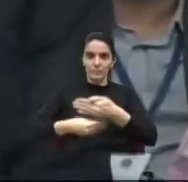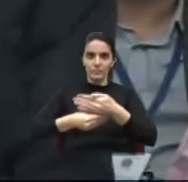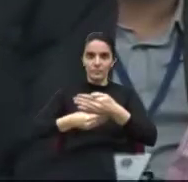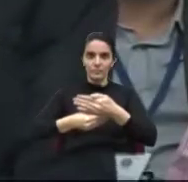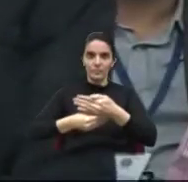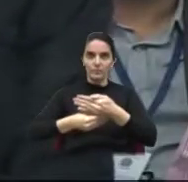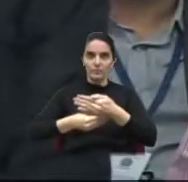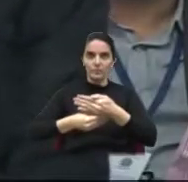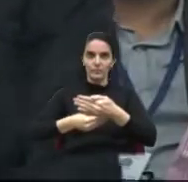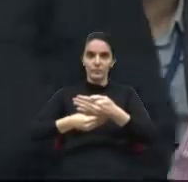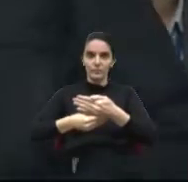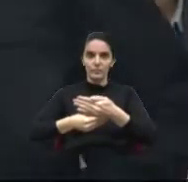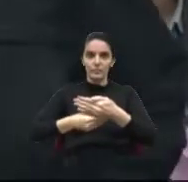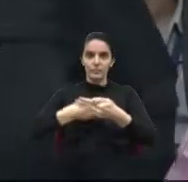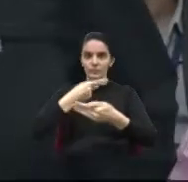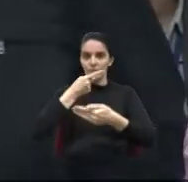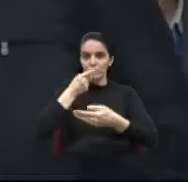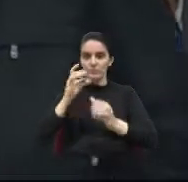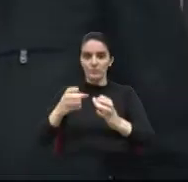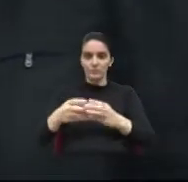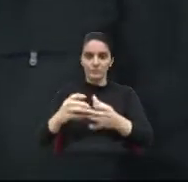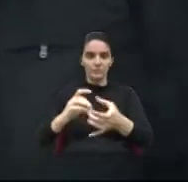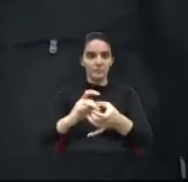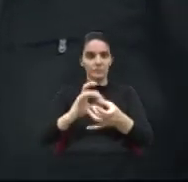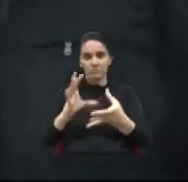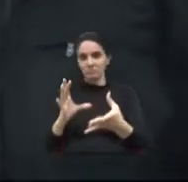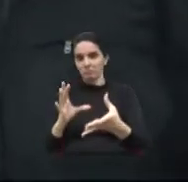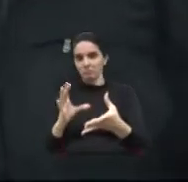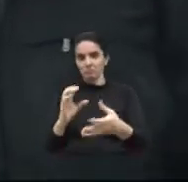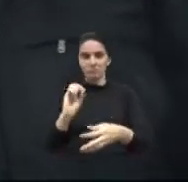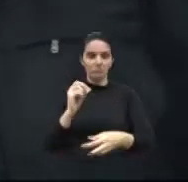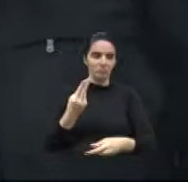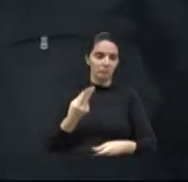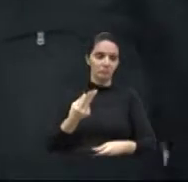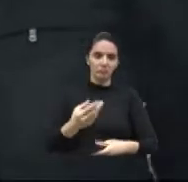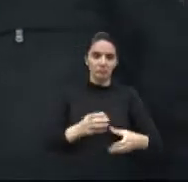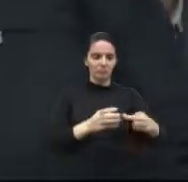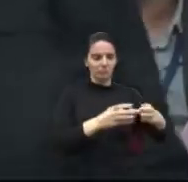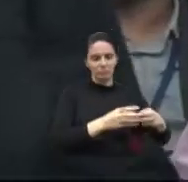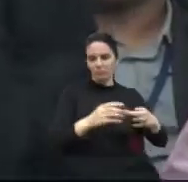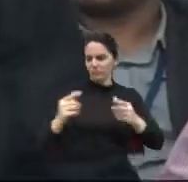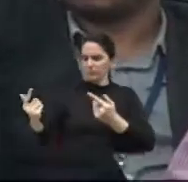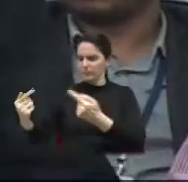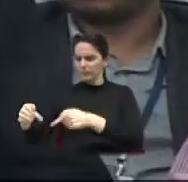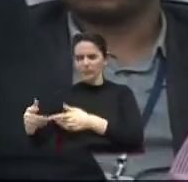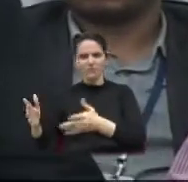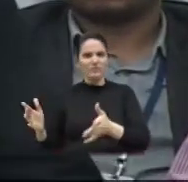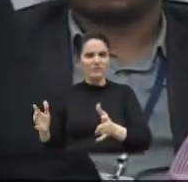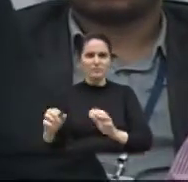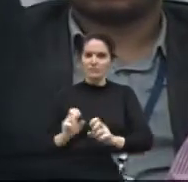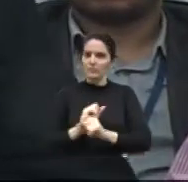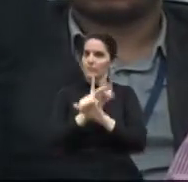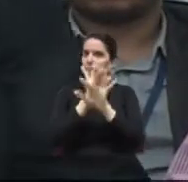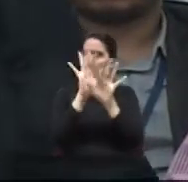essa história de independente, não independente, situação, oposição, quero deixar